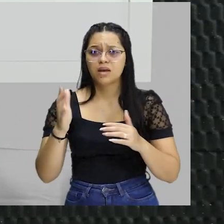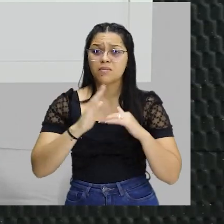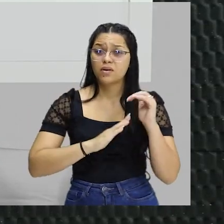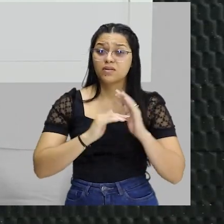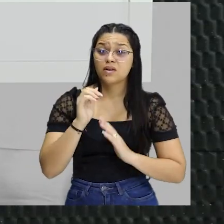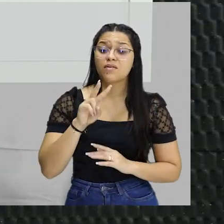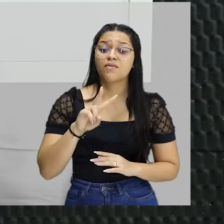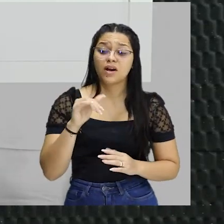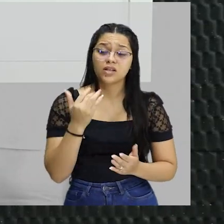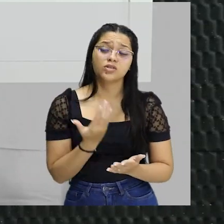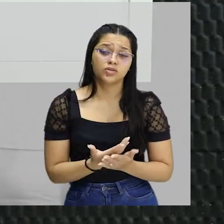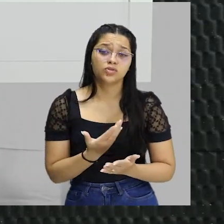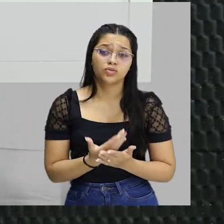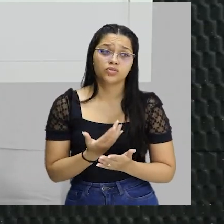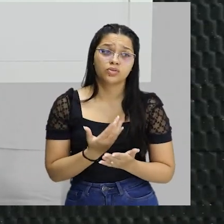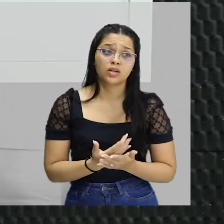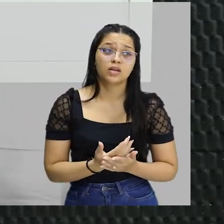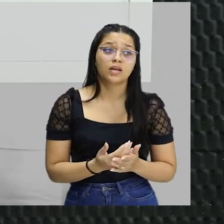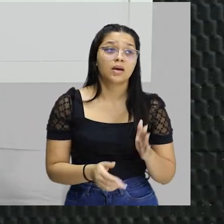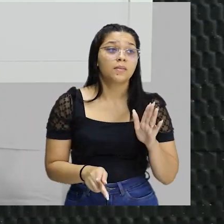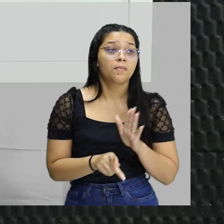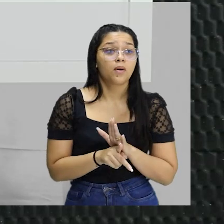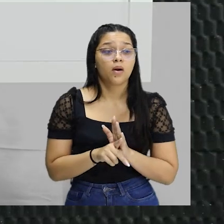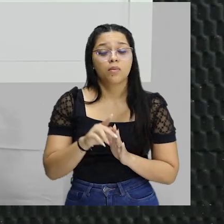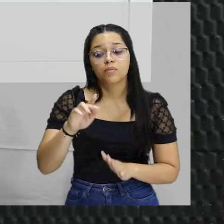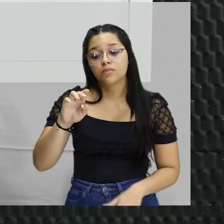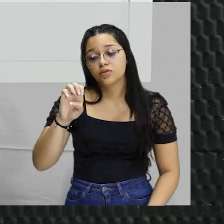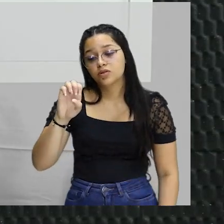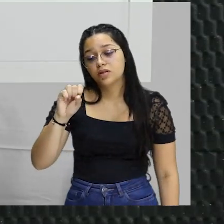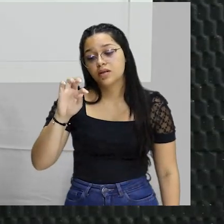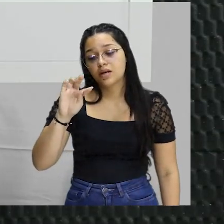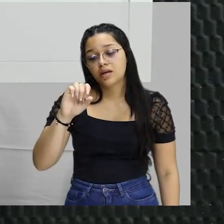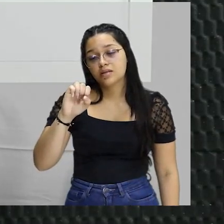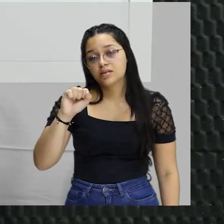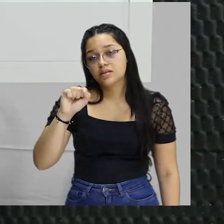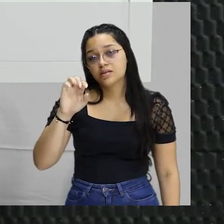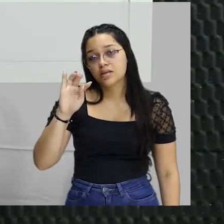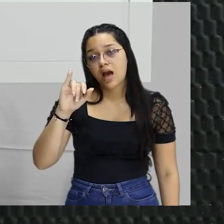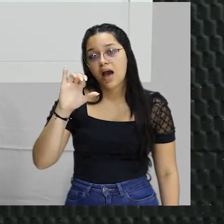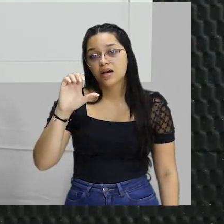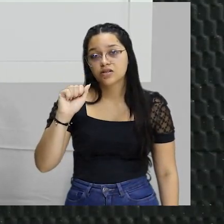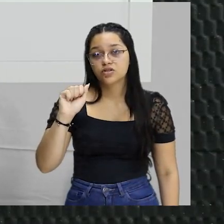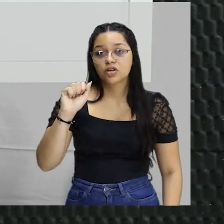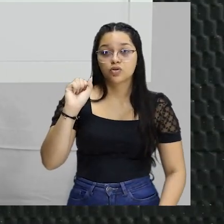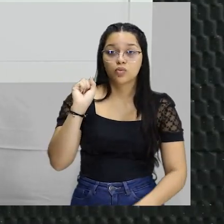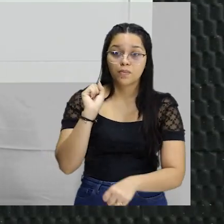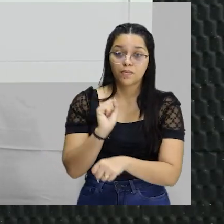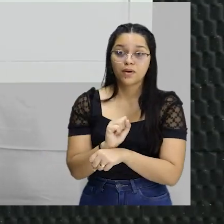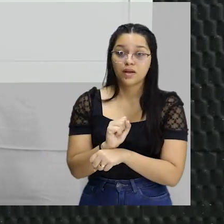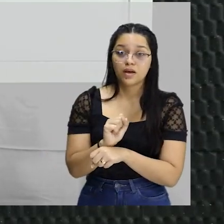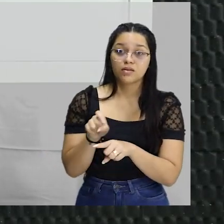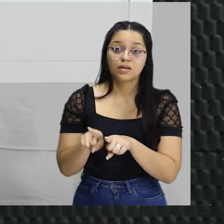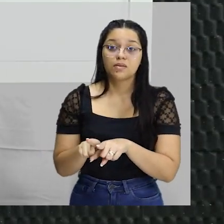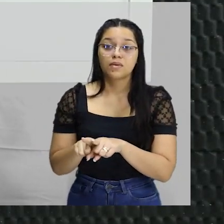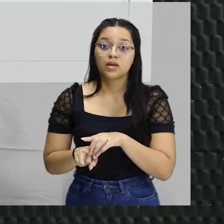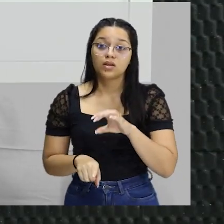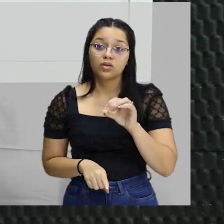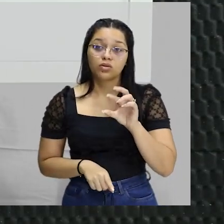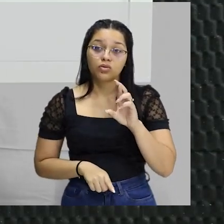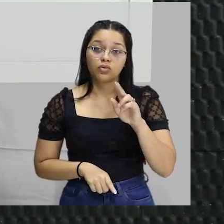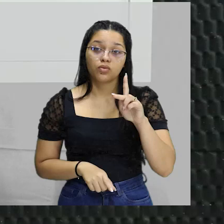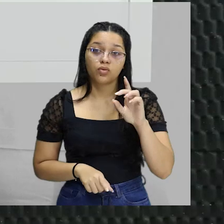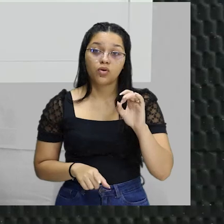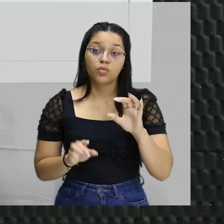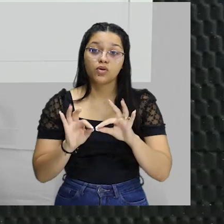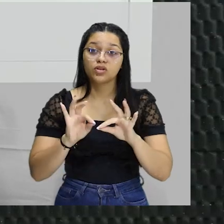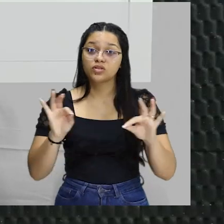você vai estudar bastante essa parte de estática do ponto material e do corpo extenso, né? Todas